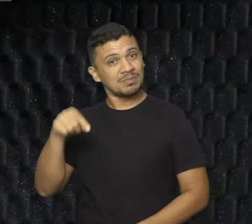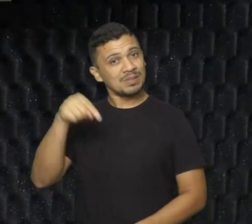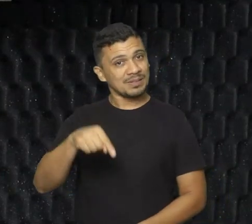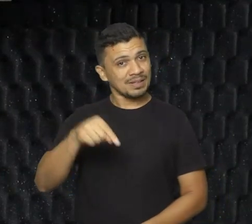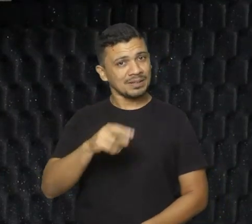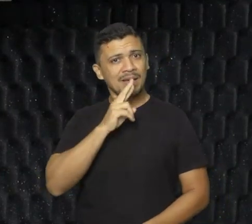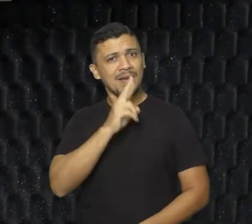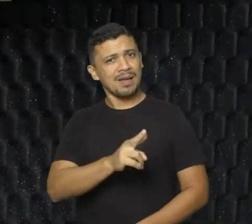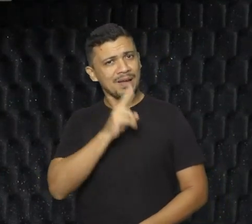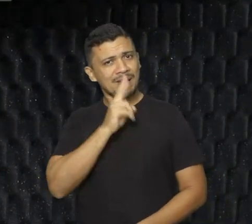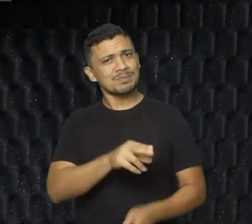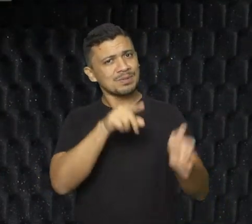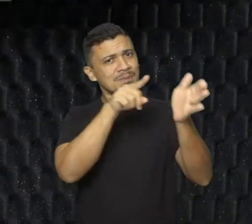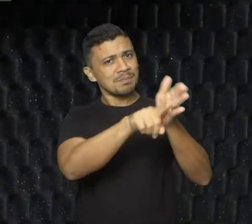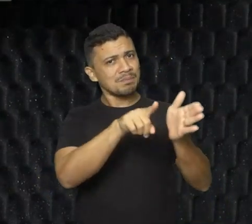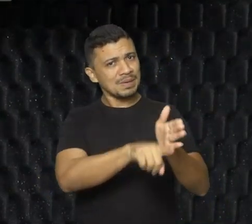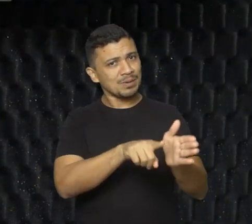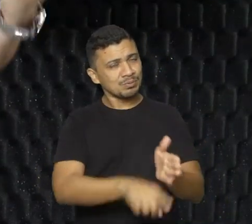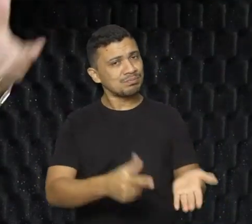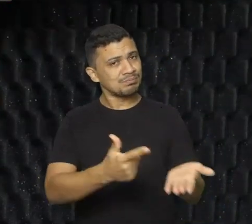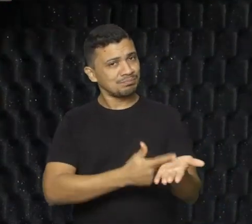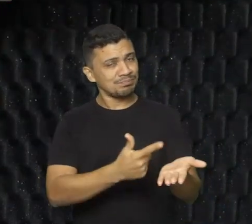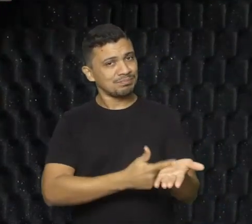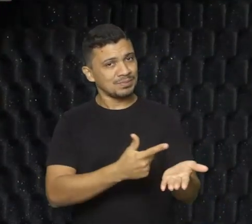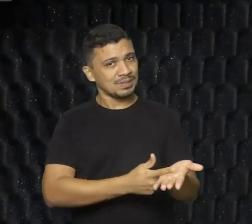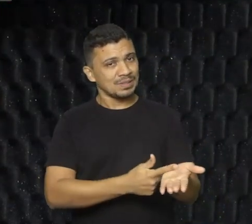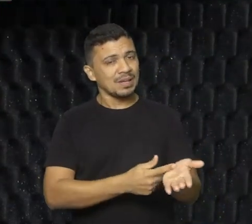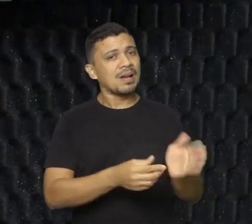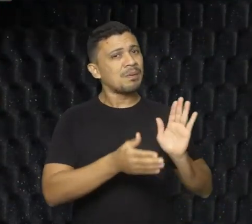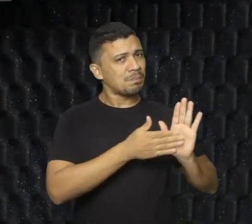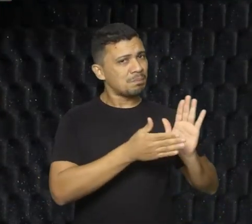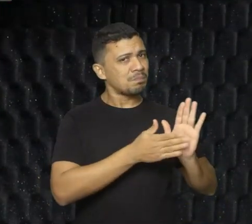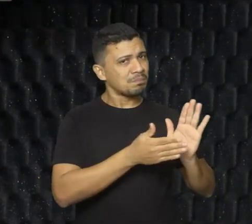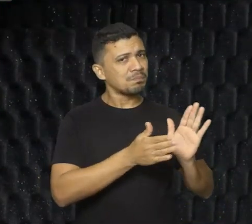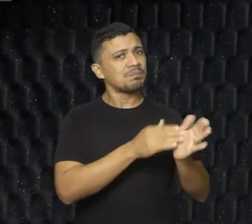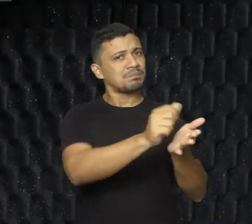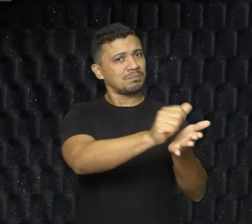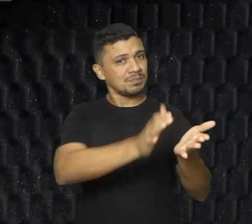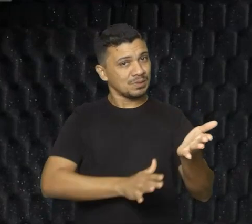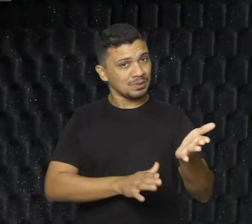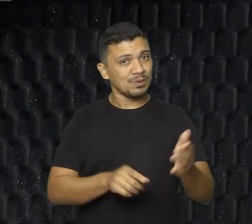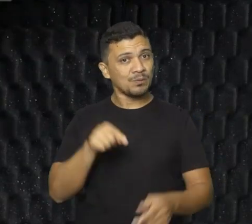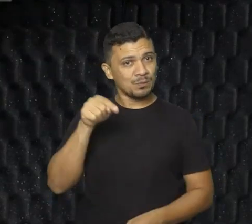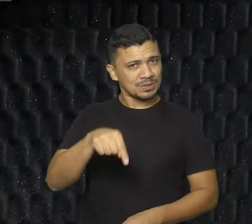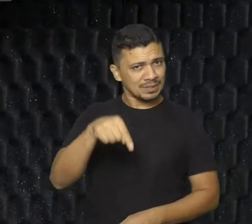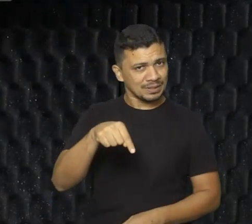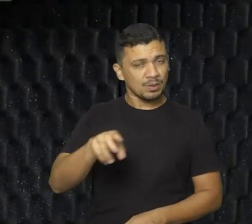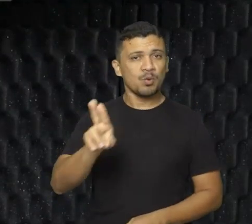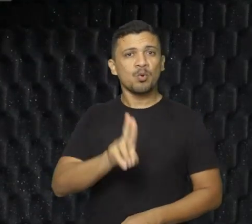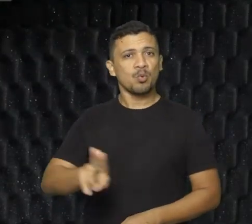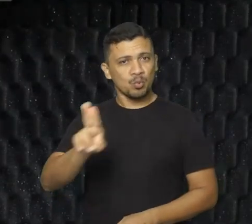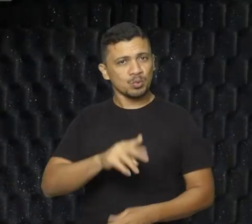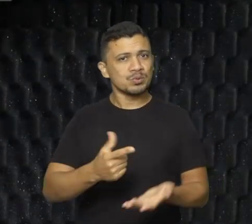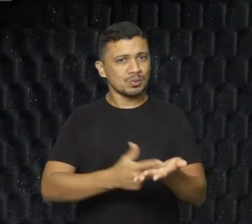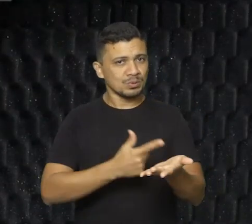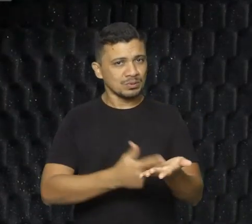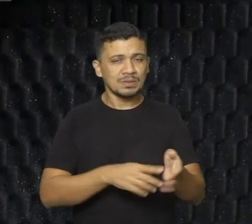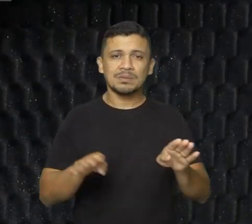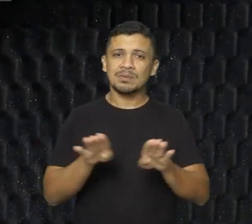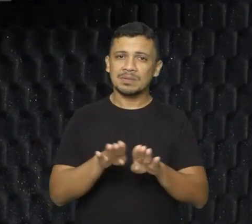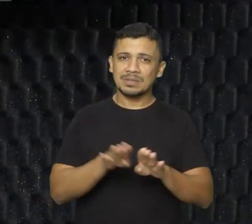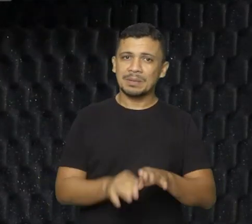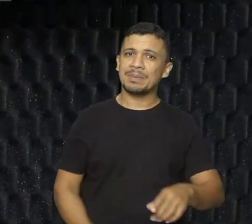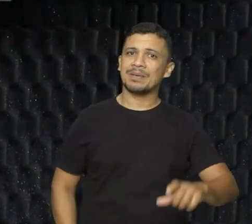as questões do nosso material através das atividades propostas. Se você chegou até aqui é porque usou o nosso material e o nosso QR